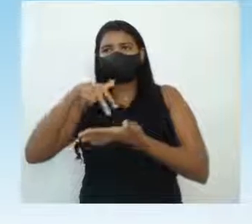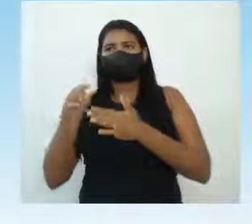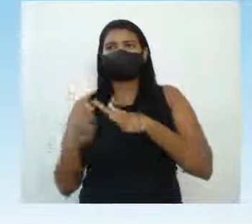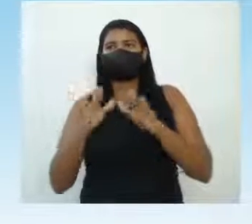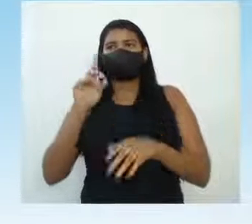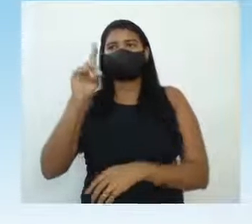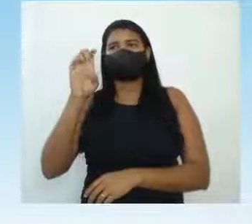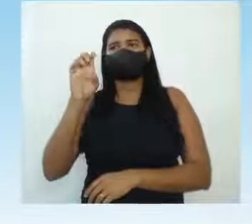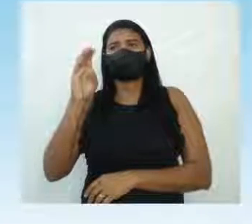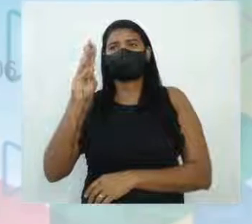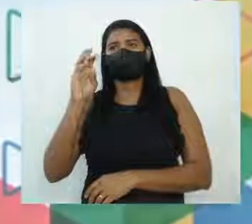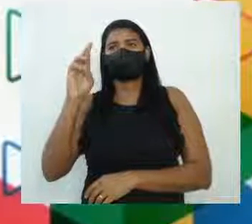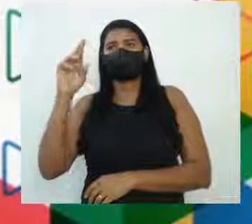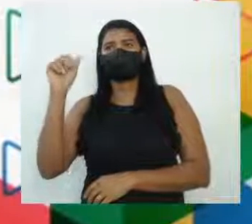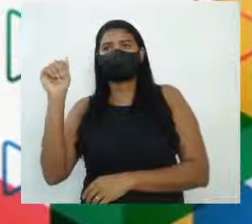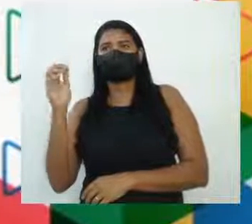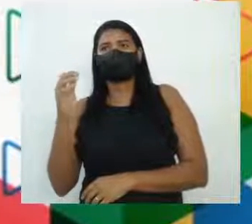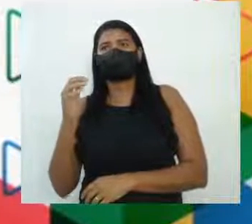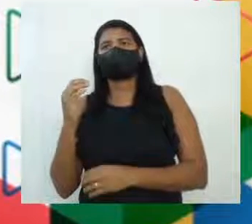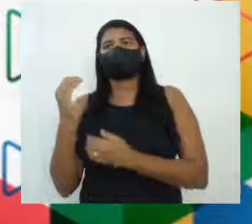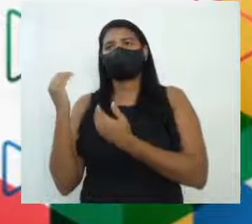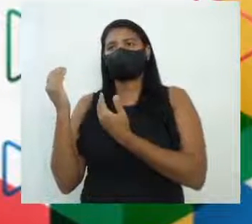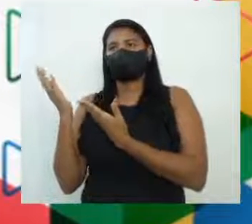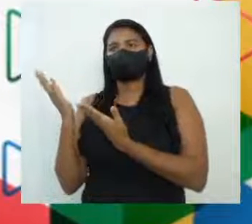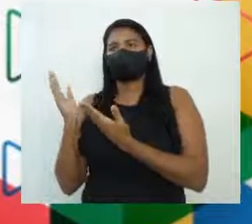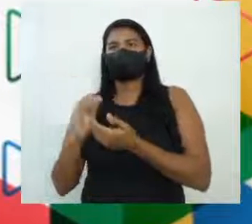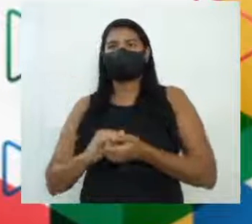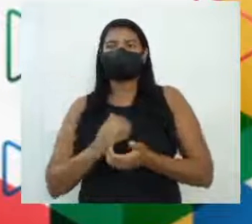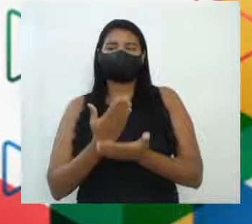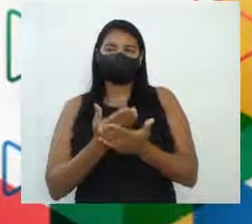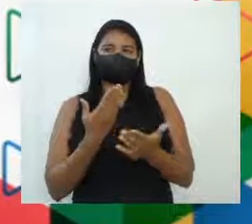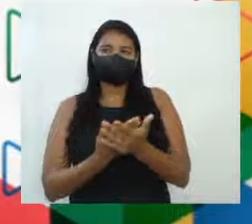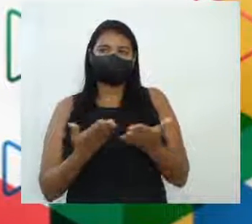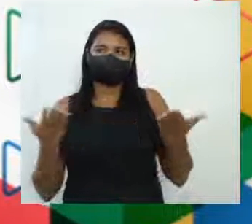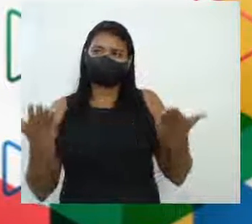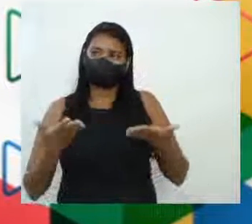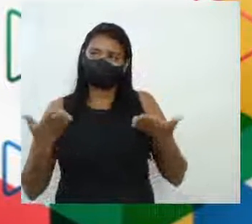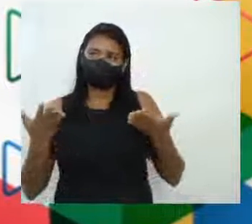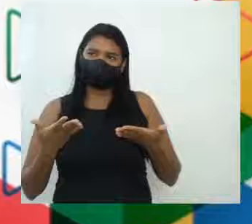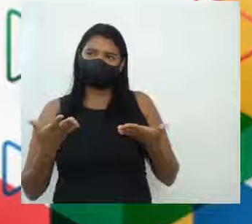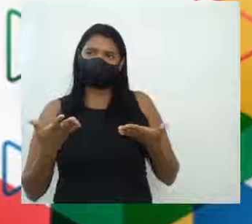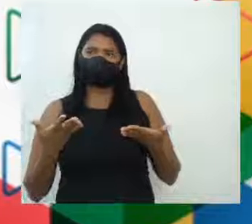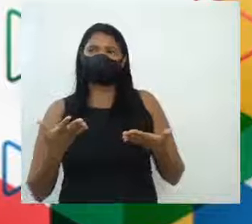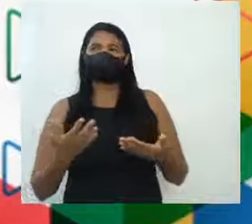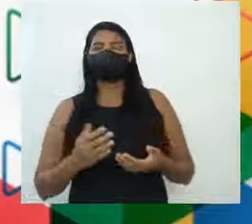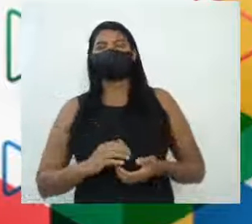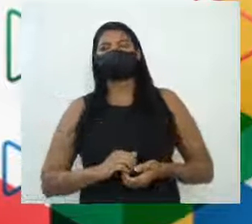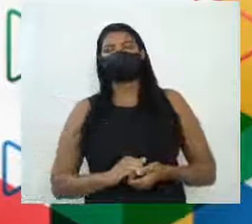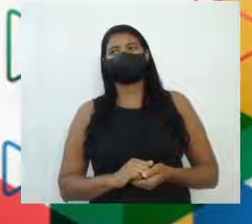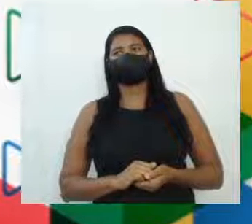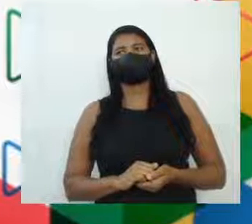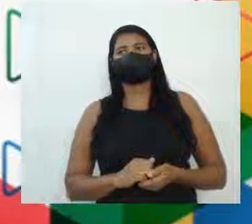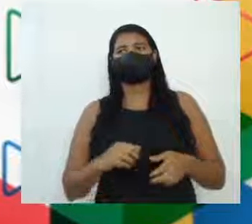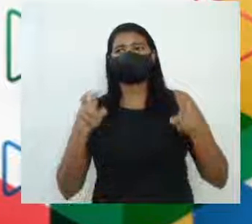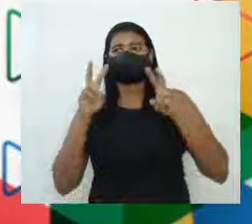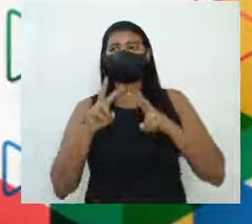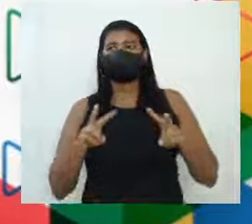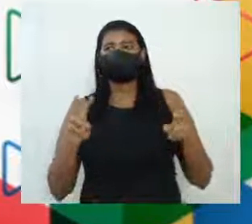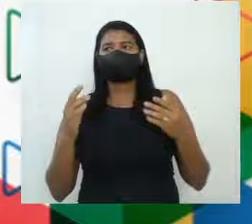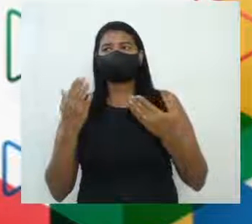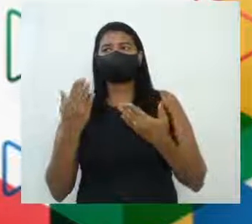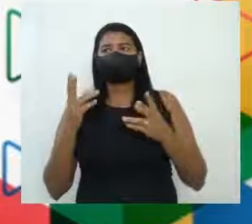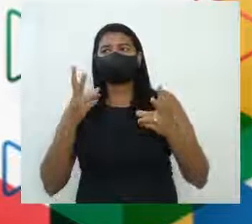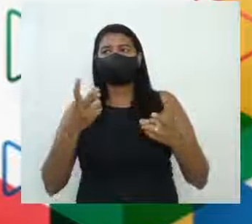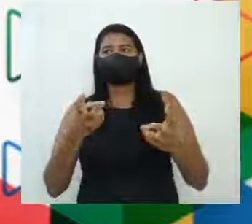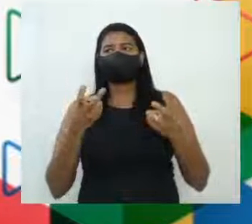tá? Então vocês podem linkar para ver. Então na aula de hoje, vimos o seguinte: